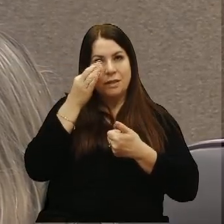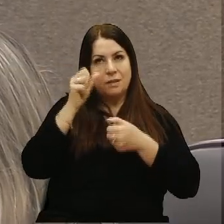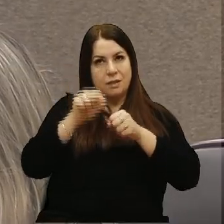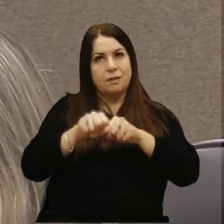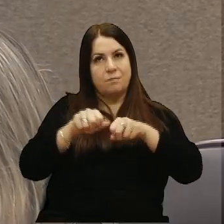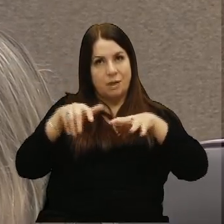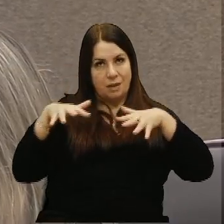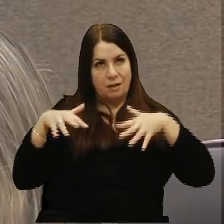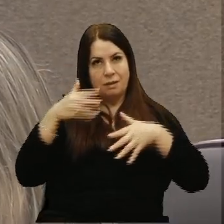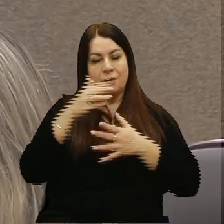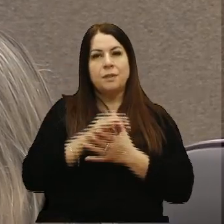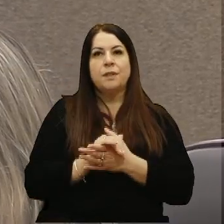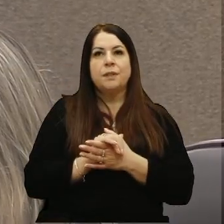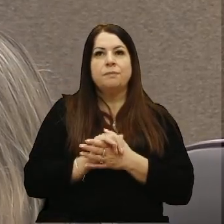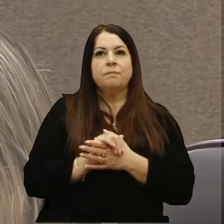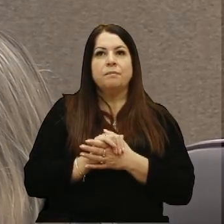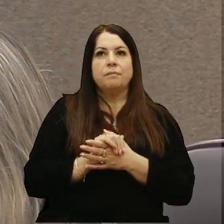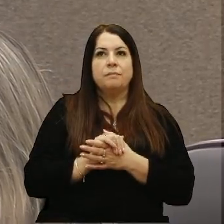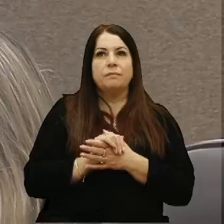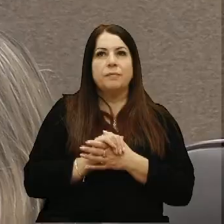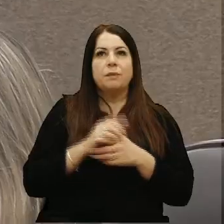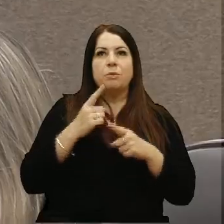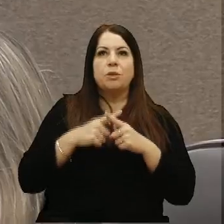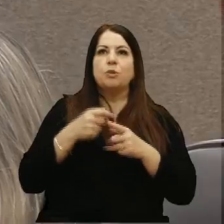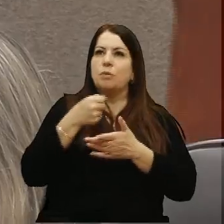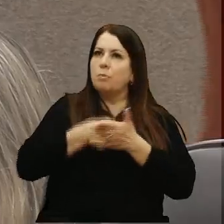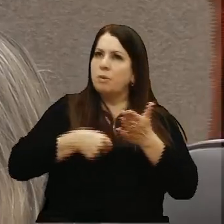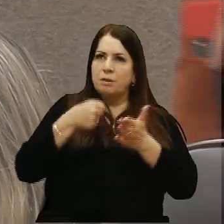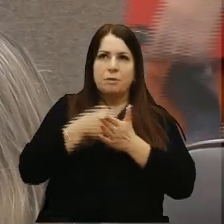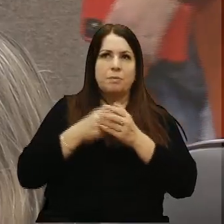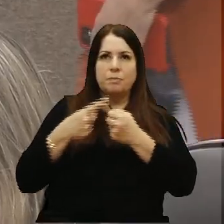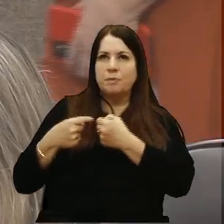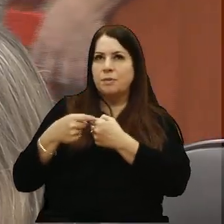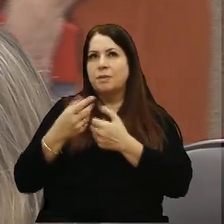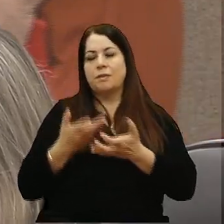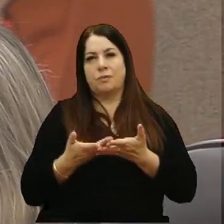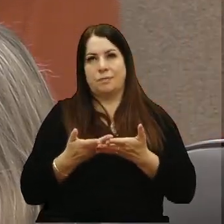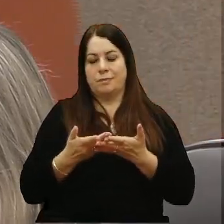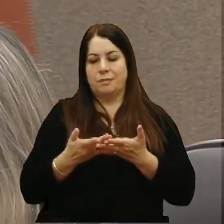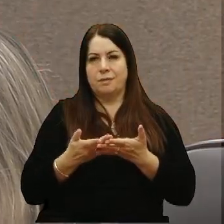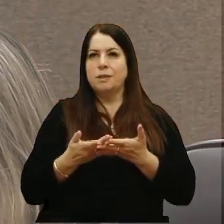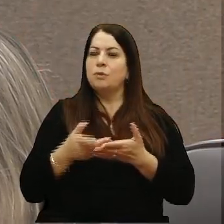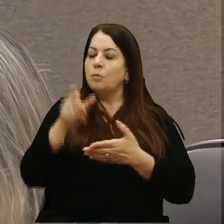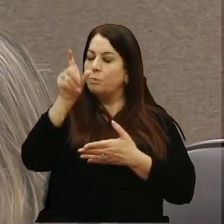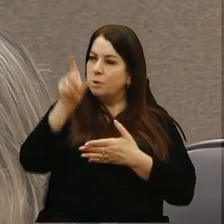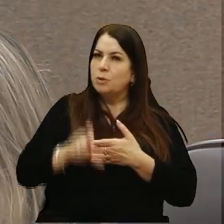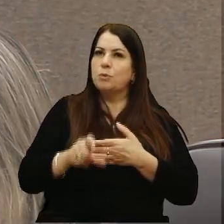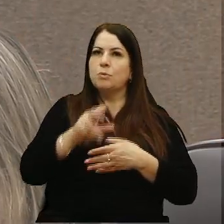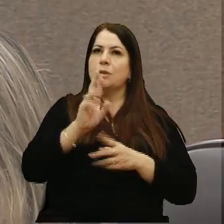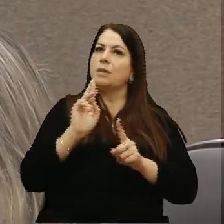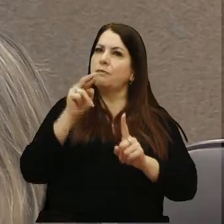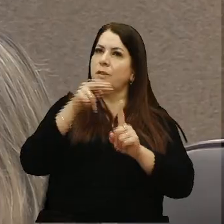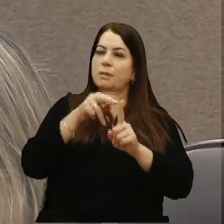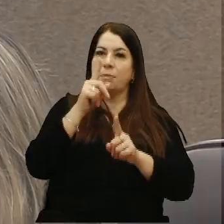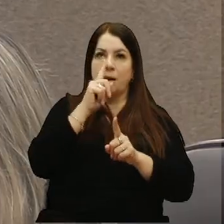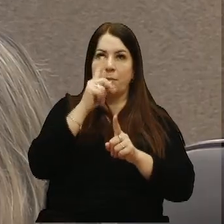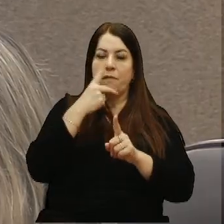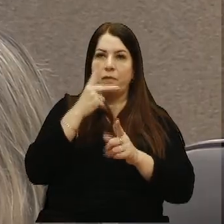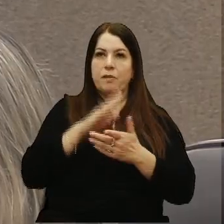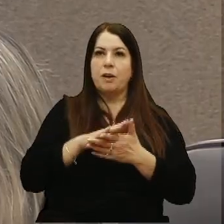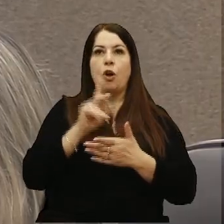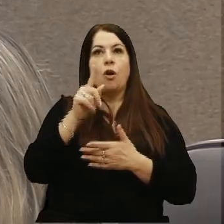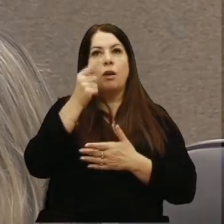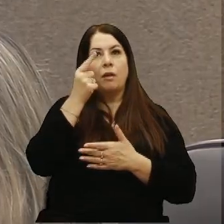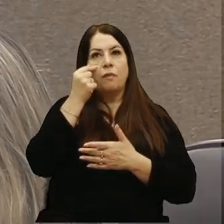plenário, né, porque tu é um batalhador pela nossa cidade. Né? Tu é uma pessoa que tu é referência. Minha mãe diz assim, olha, o